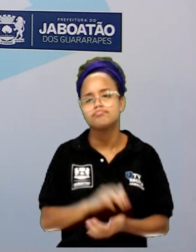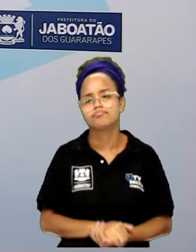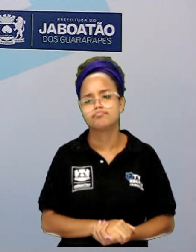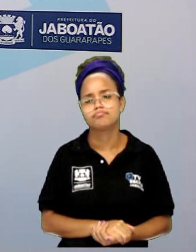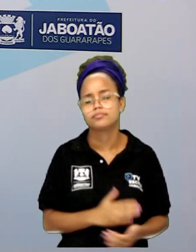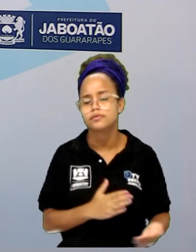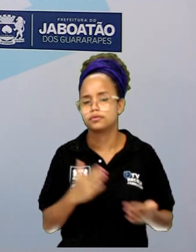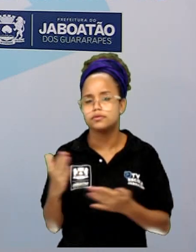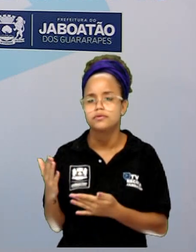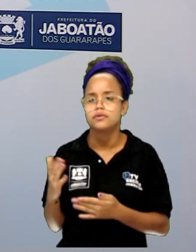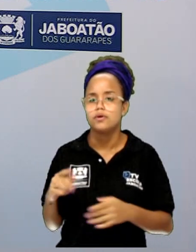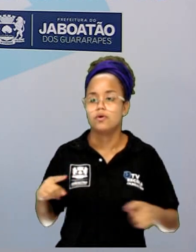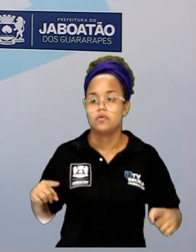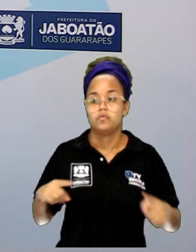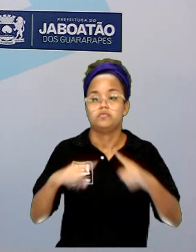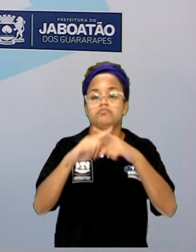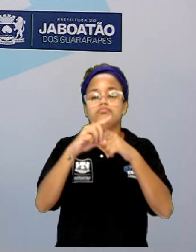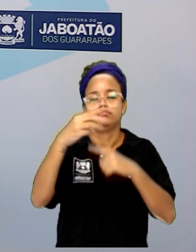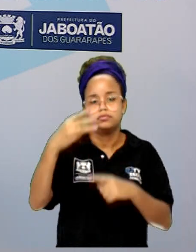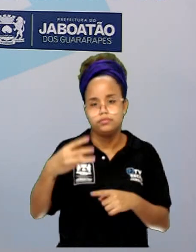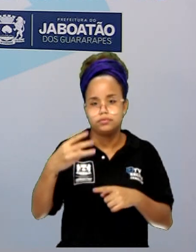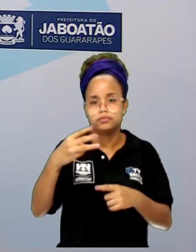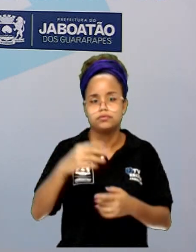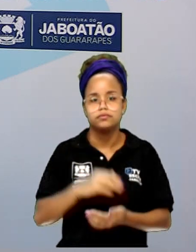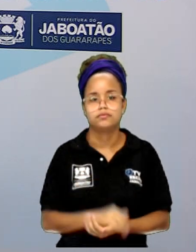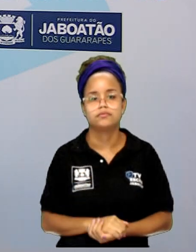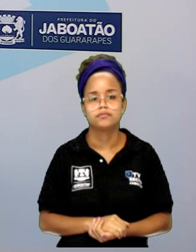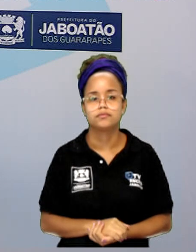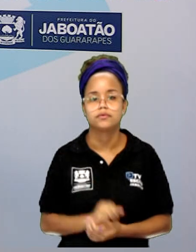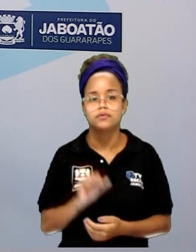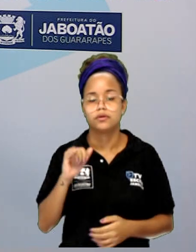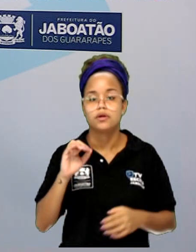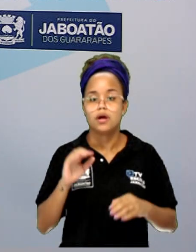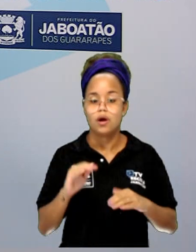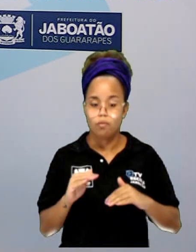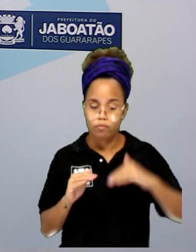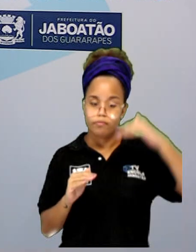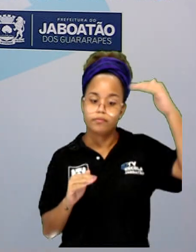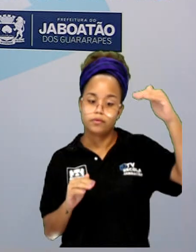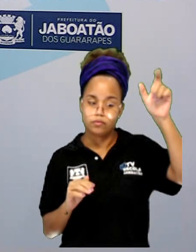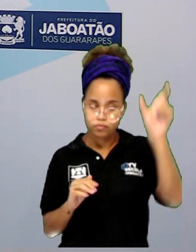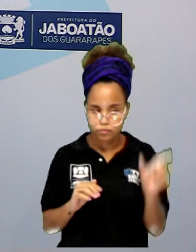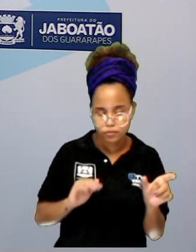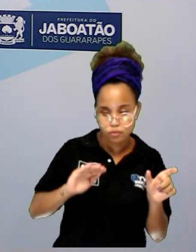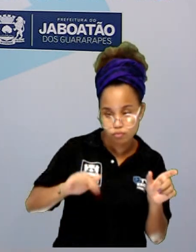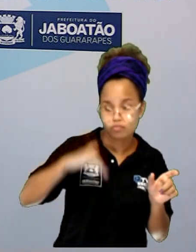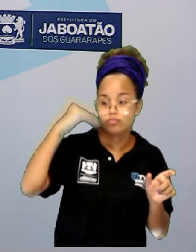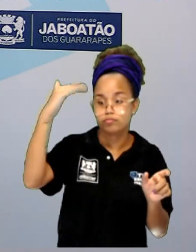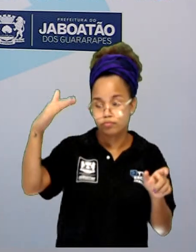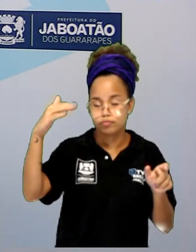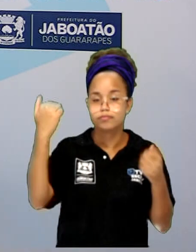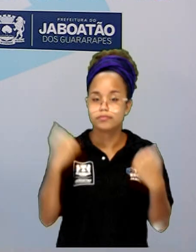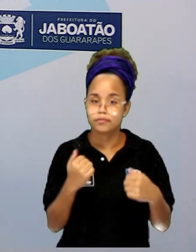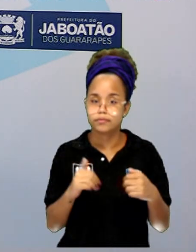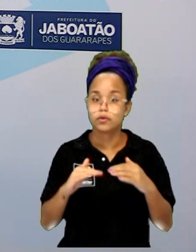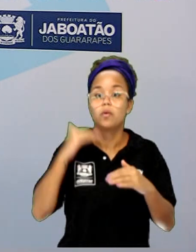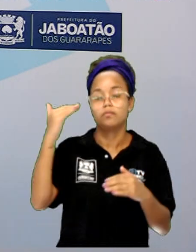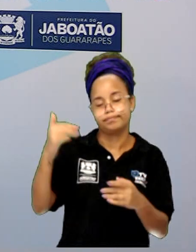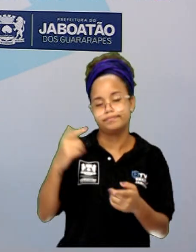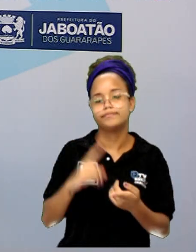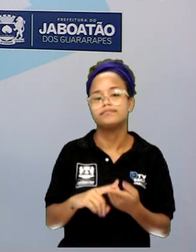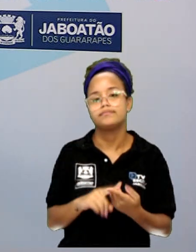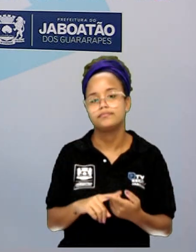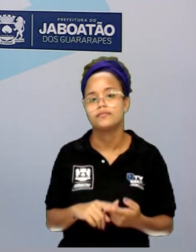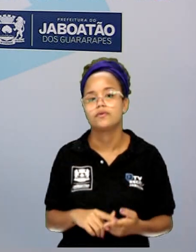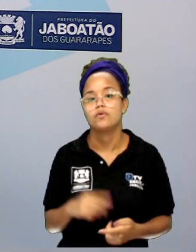uma regra de 3 diretamente proporcional. Se eu aumento de um lado, vai aumentar do outro também. Bom, aqui é